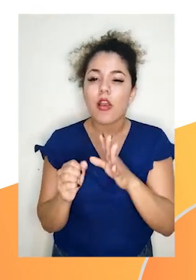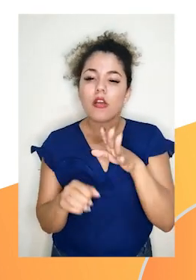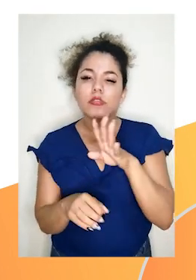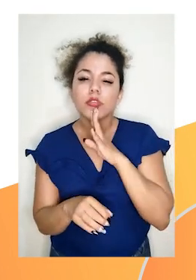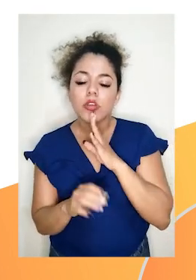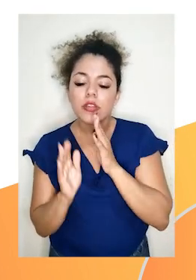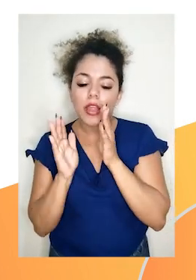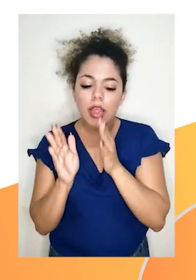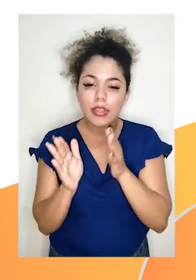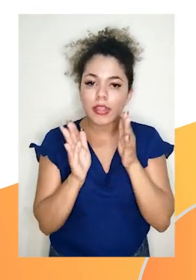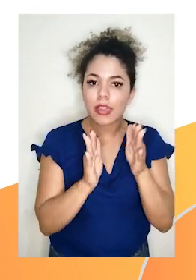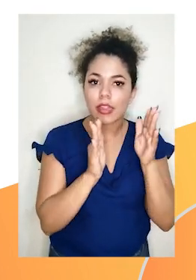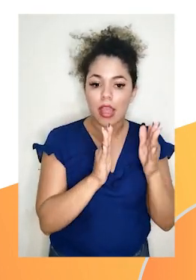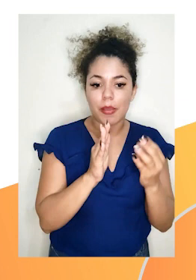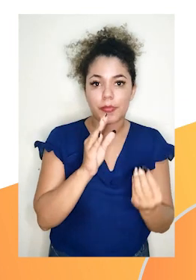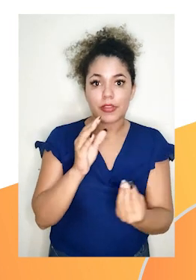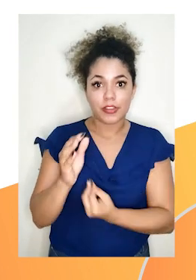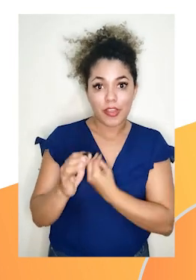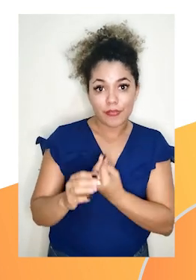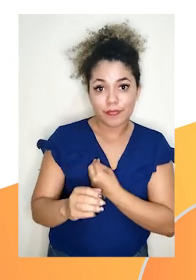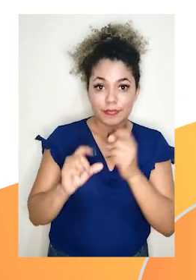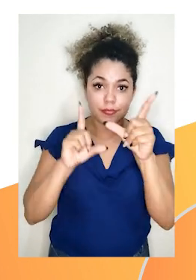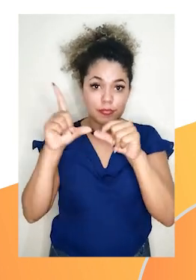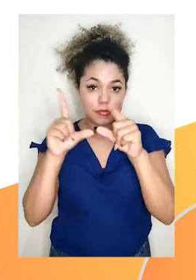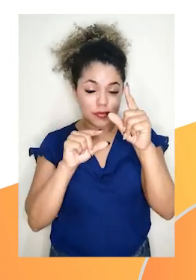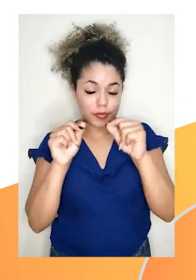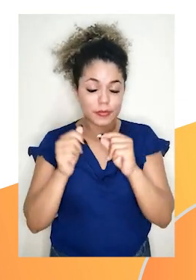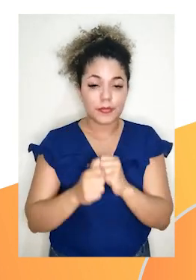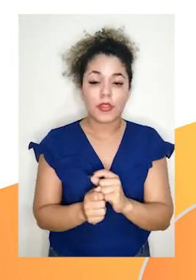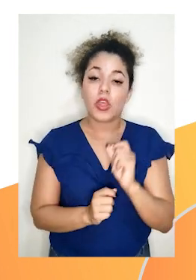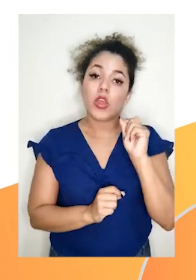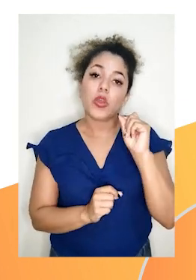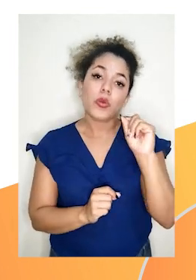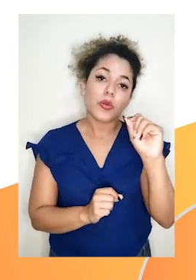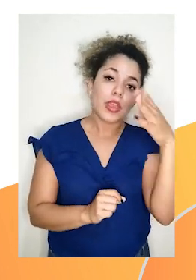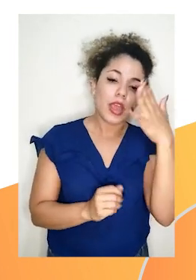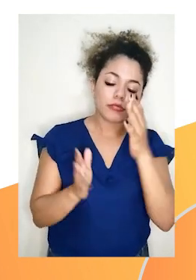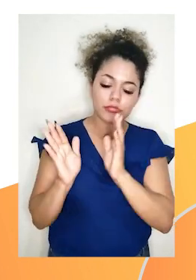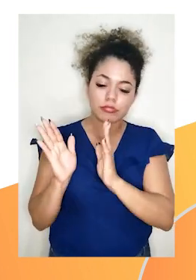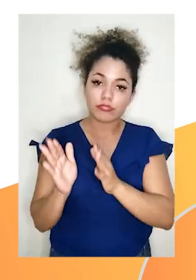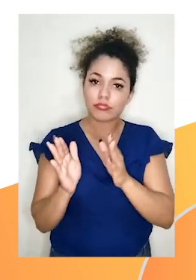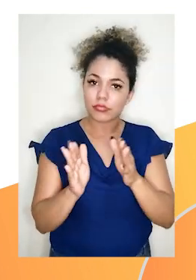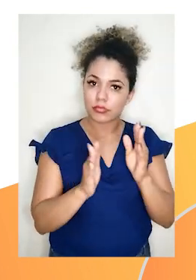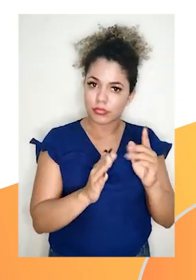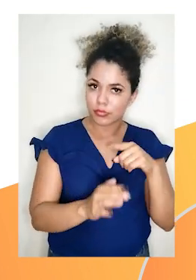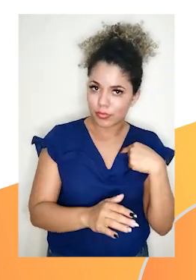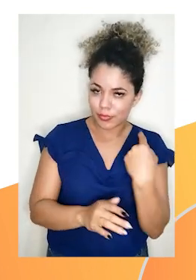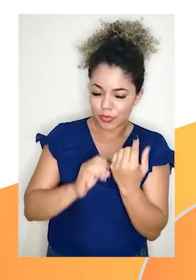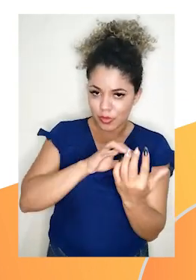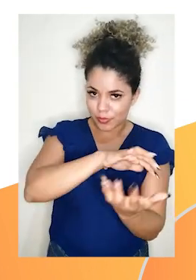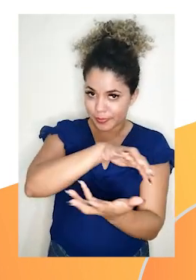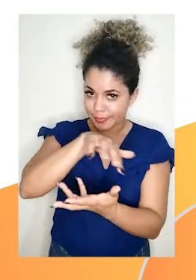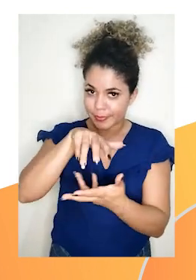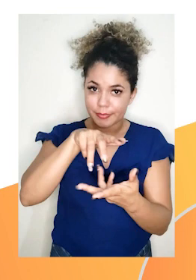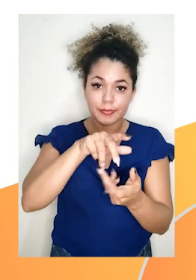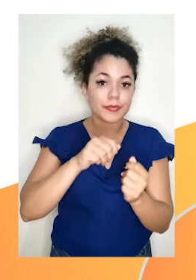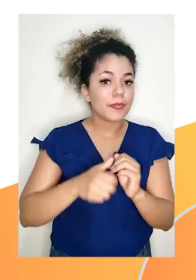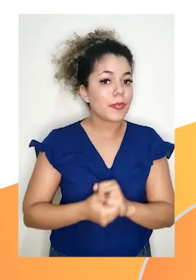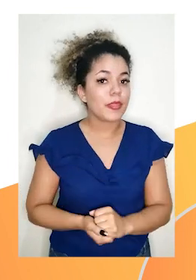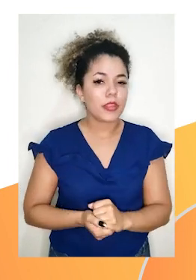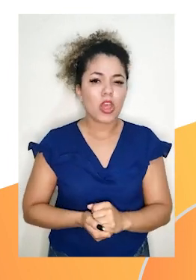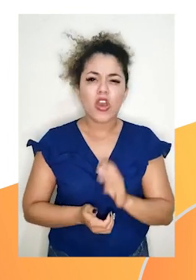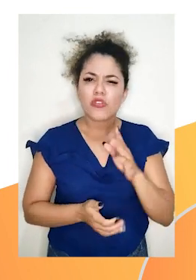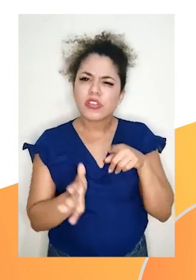evolução de estrelas de diferentes dimensões e os efeitos nesse processo do nosso planeta. Você já